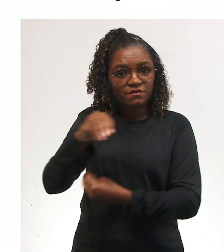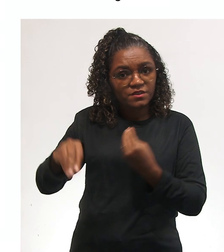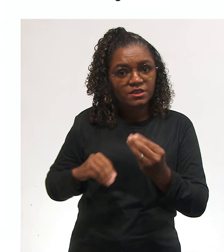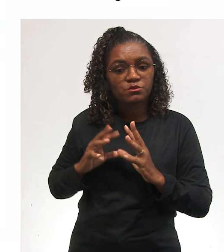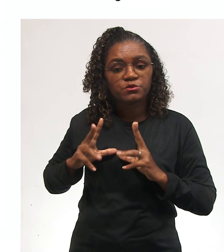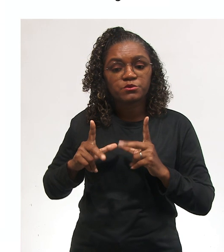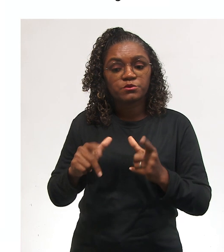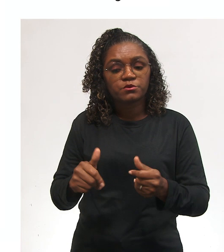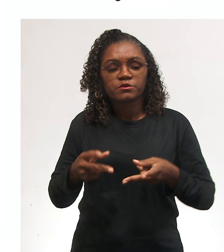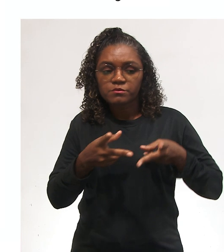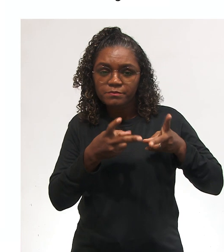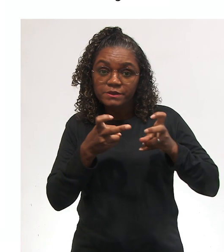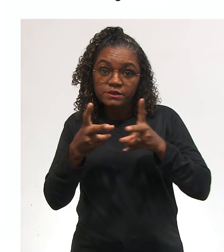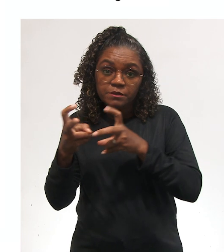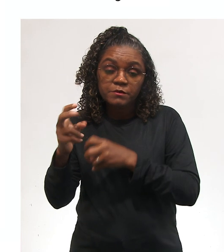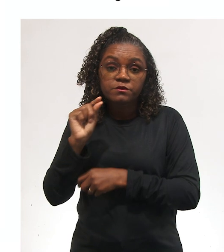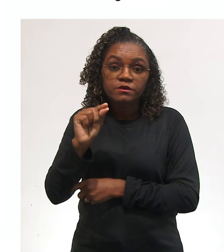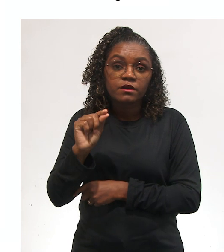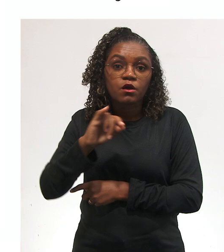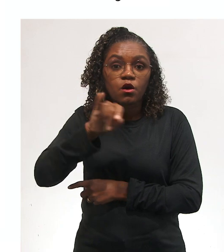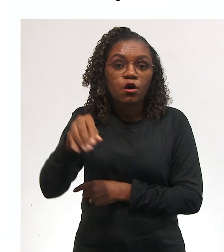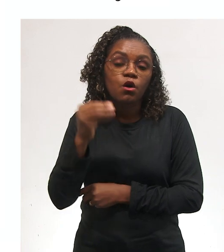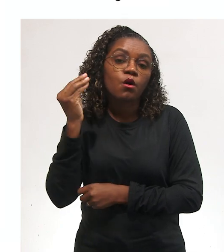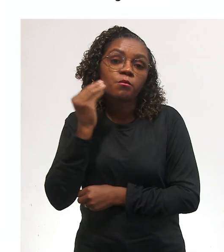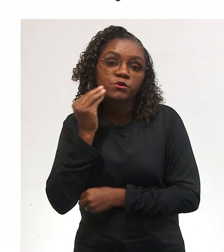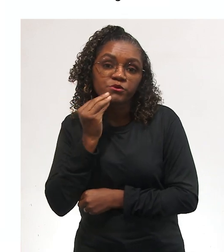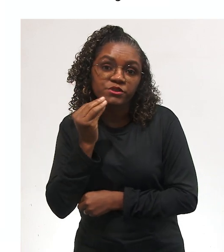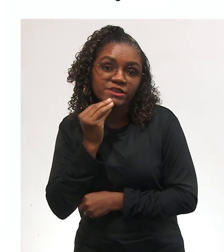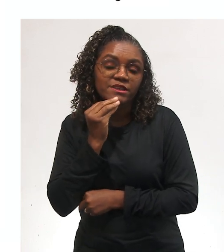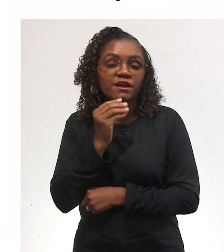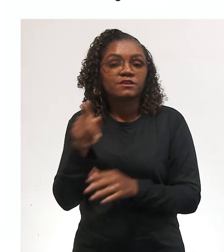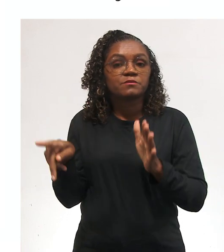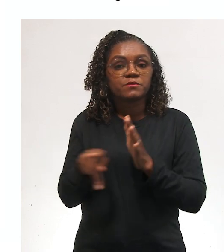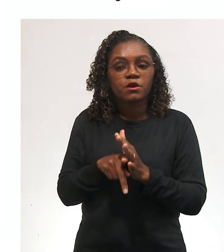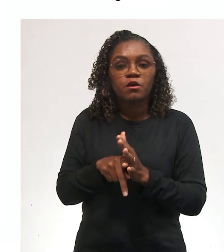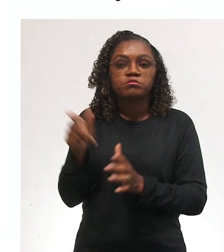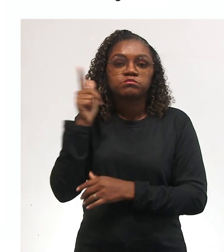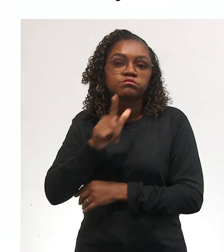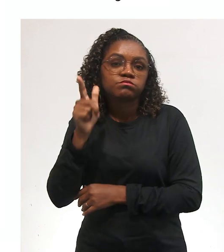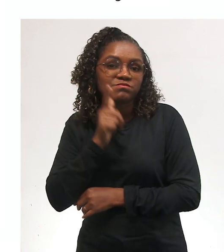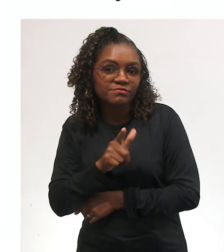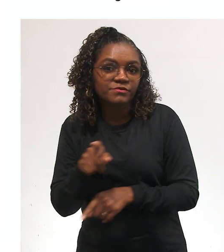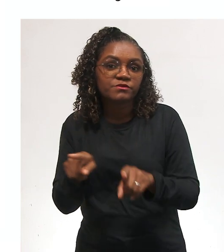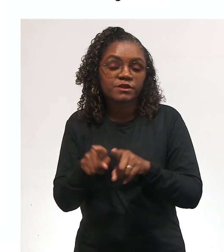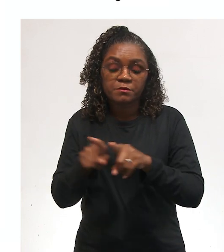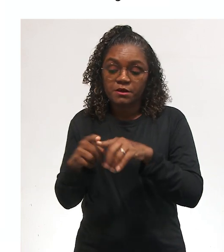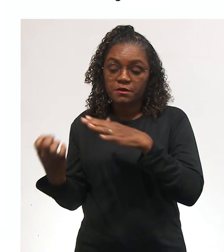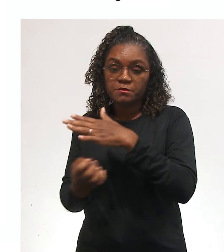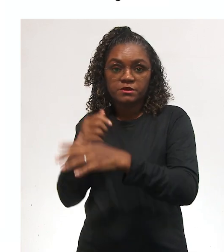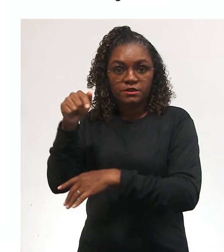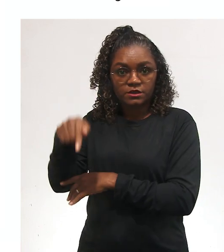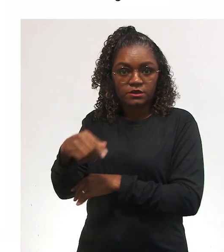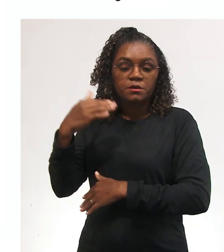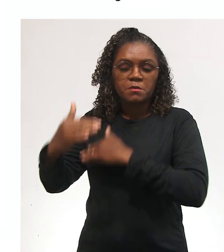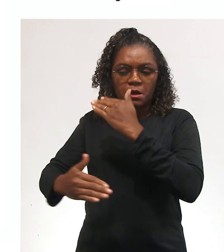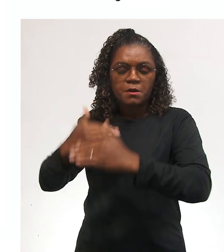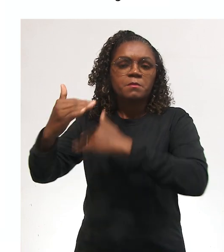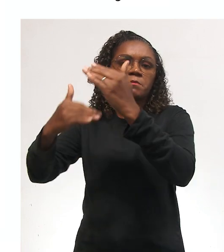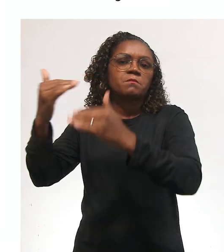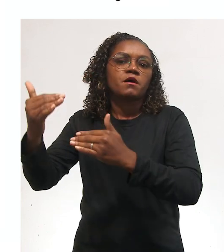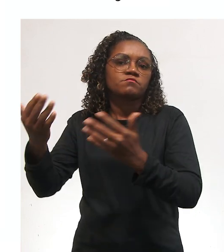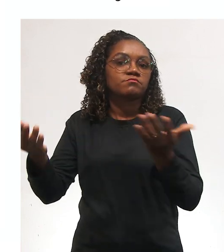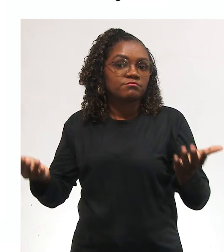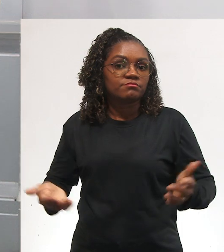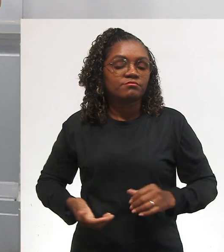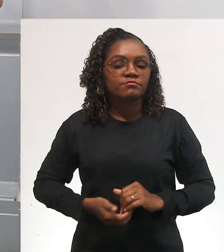envolvidos, identificando oportunidades de ganho, melhorando a produtividade da organização. Sabe